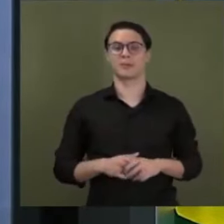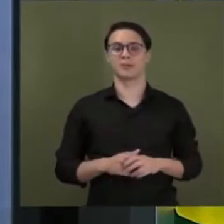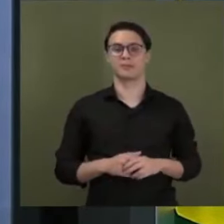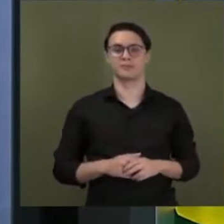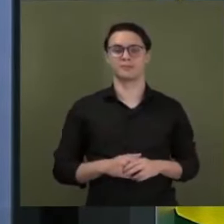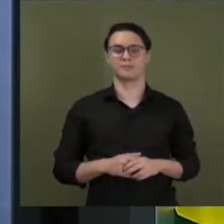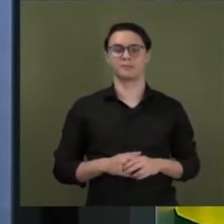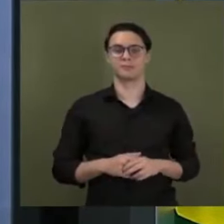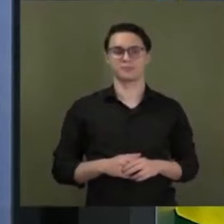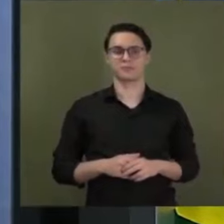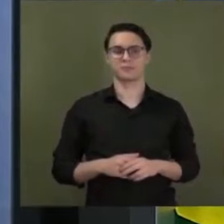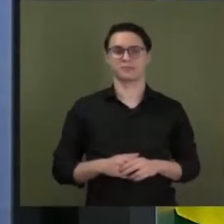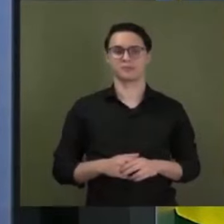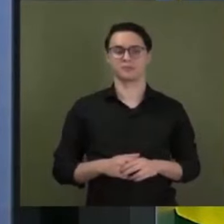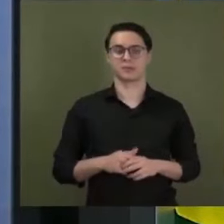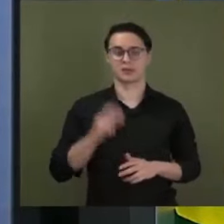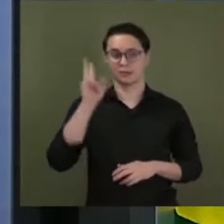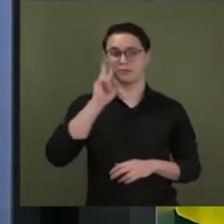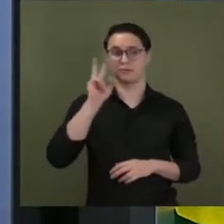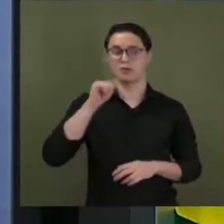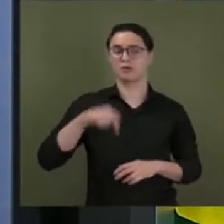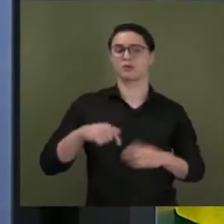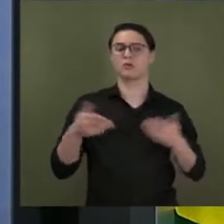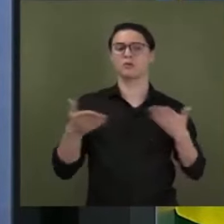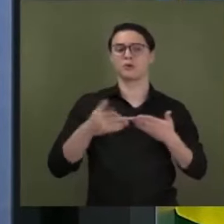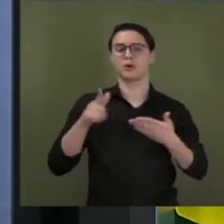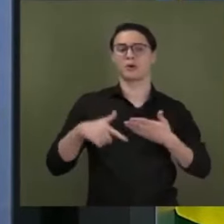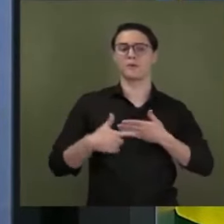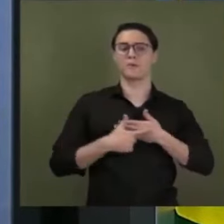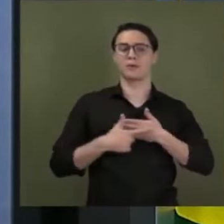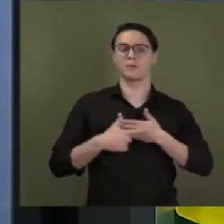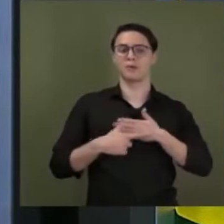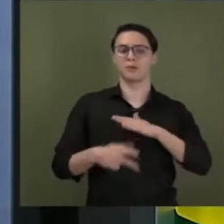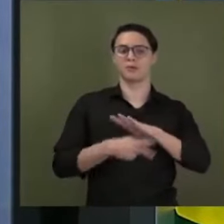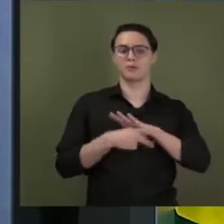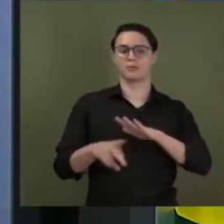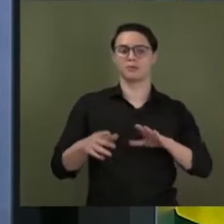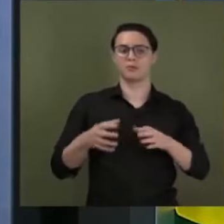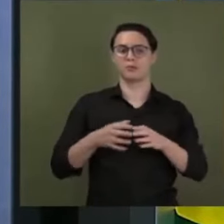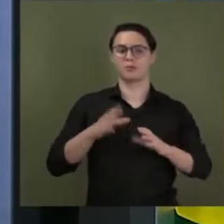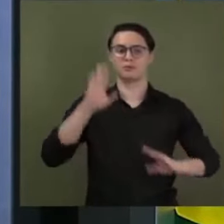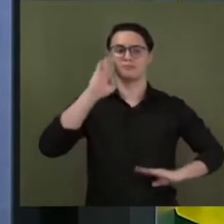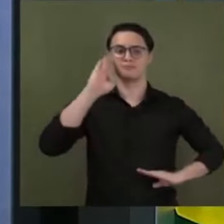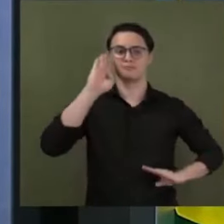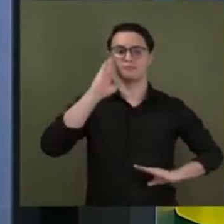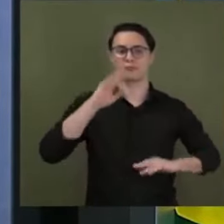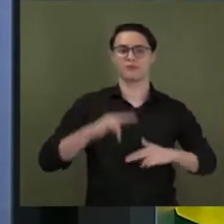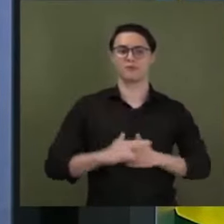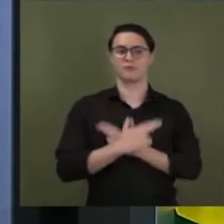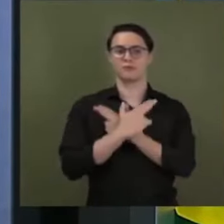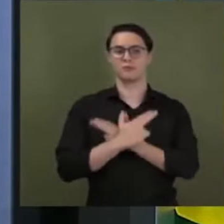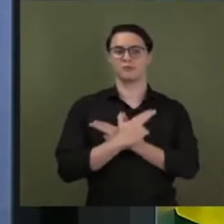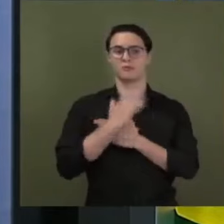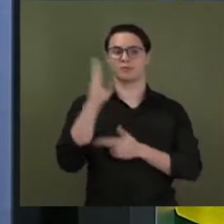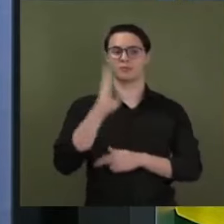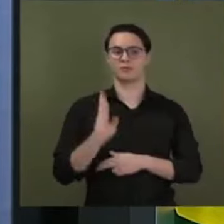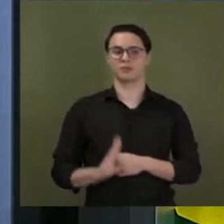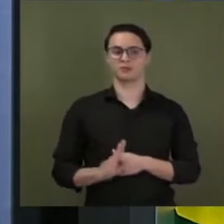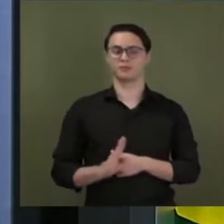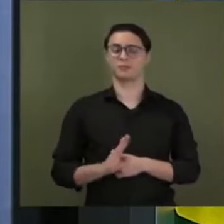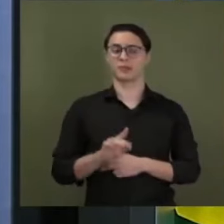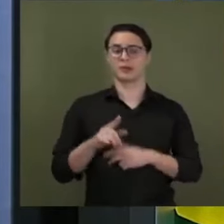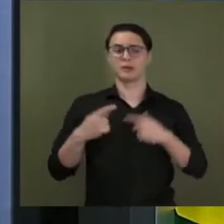ser recordado aqui que é o papel dos militares as Forças Armadas Brasileiras é